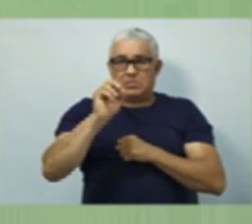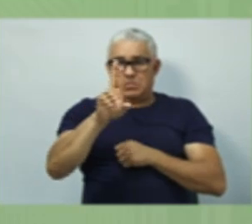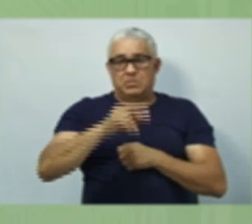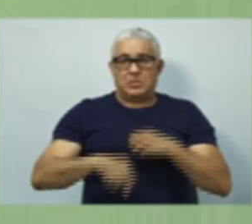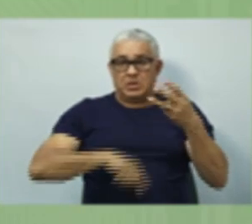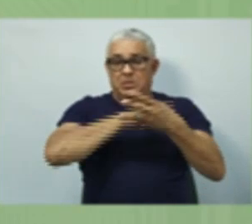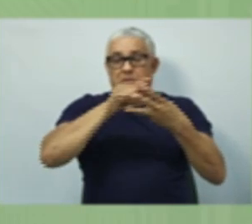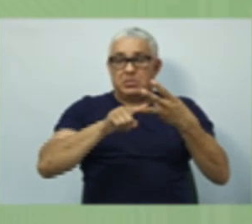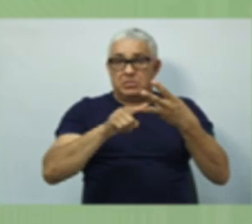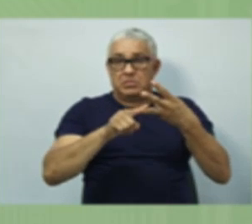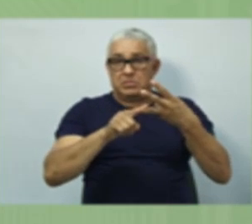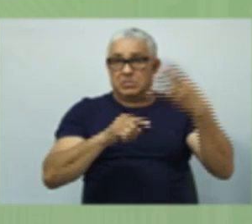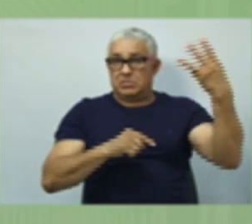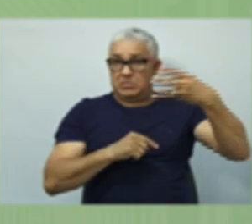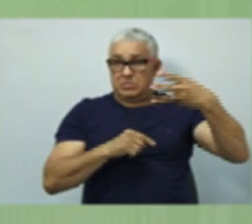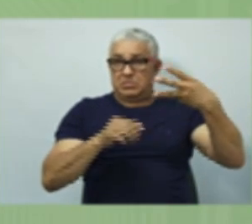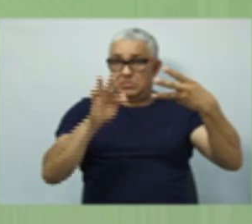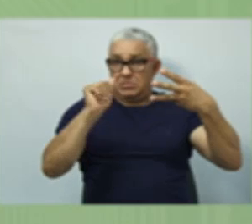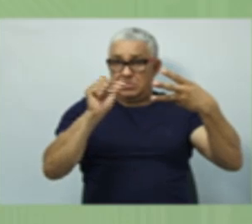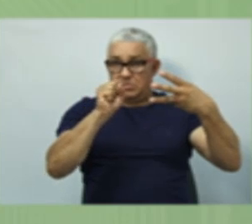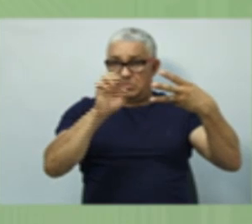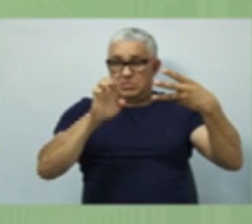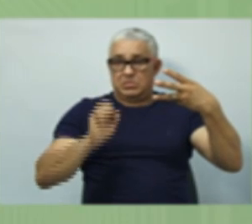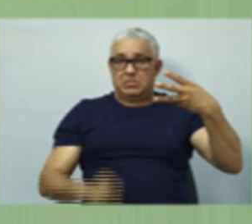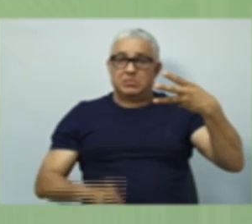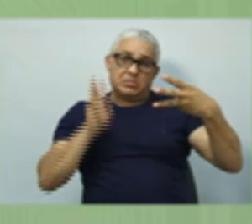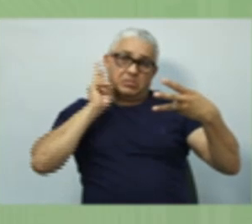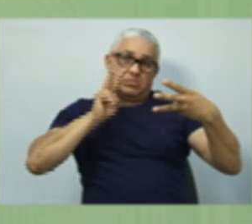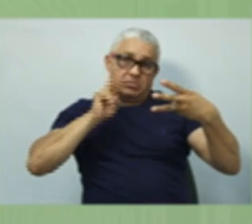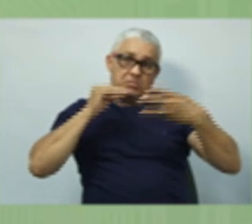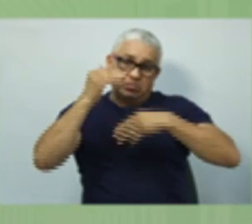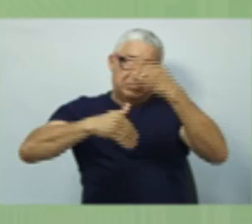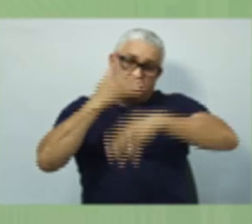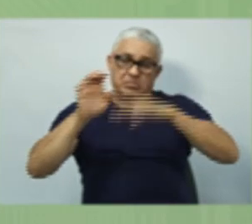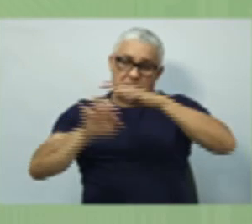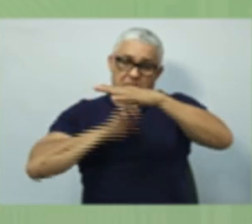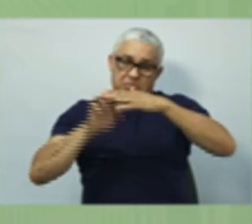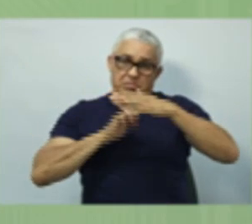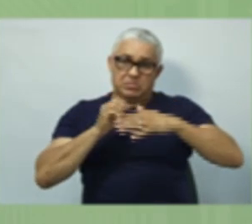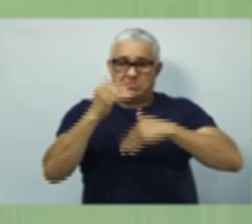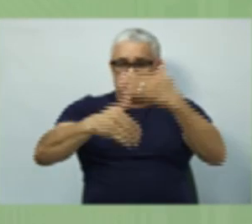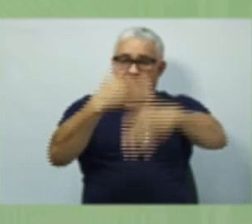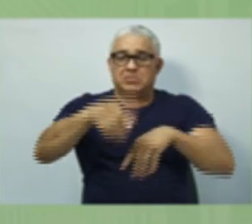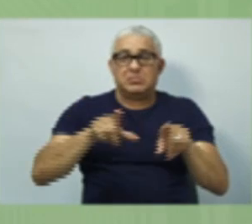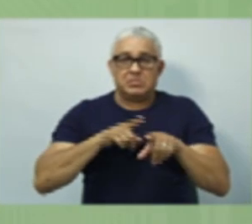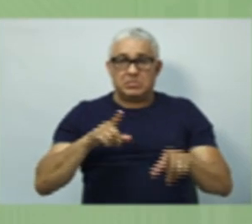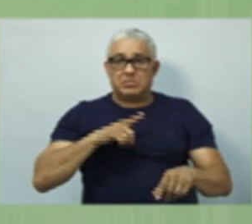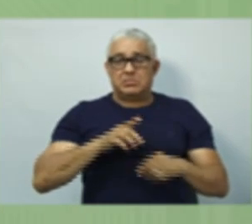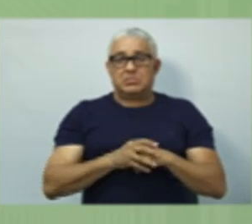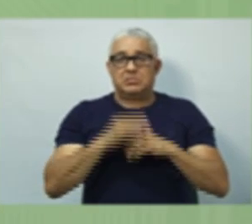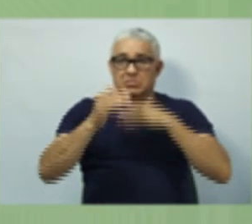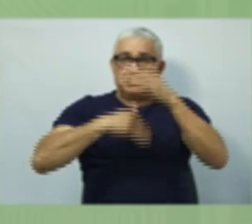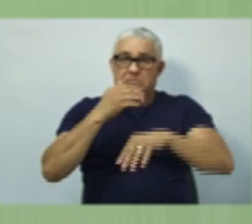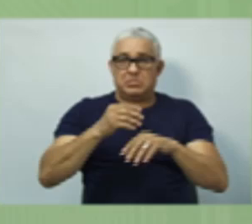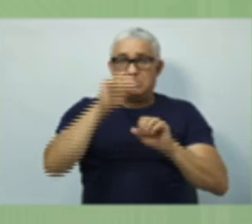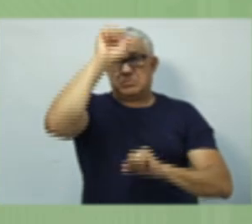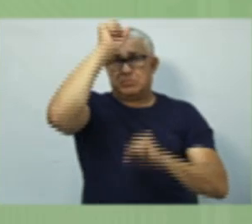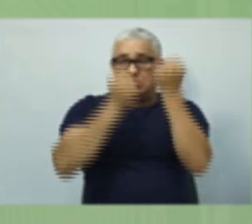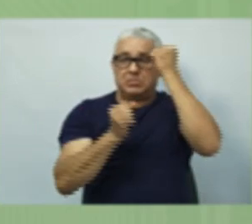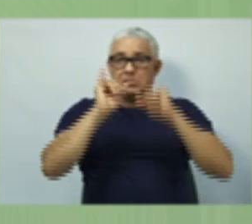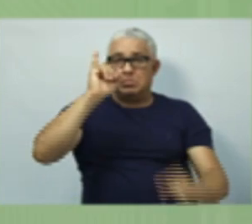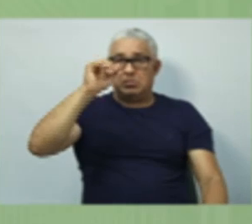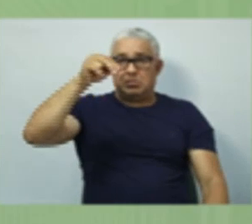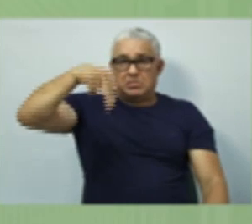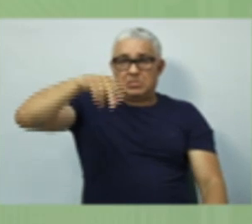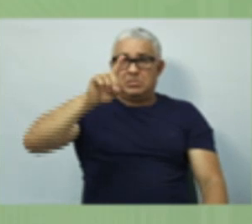terceira fase do histórico, o desenvolvimento das empresas, tivemos o desenvolvimento industrial, que é